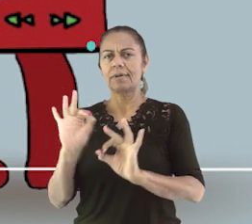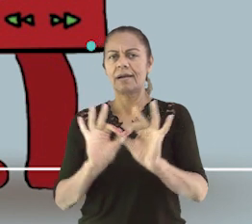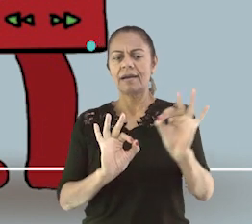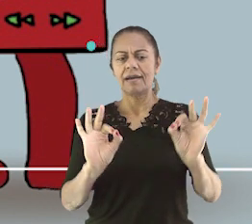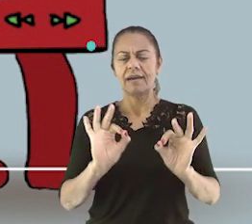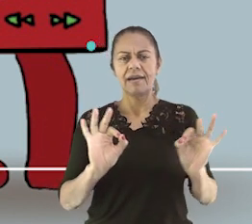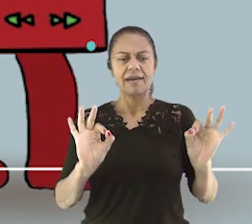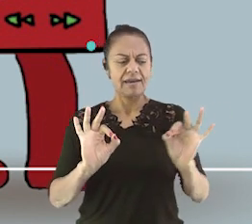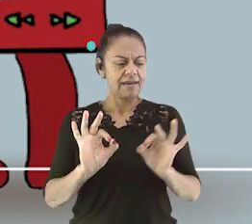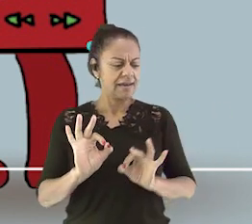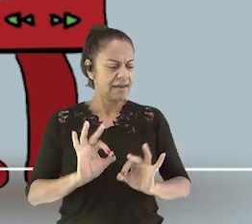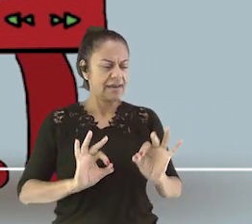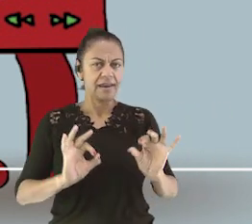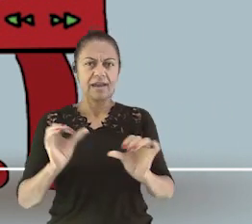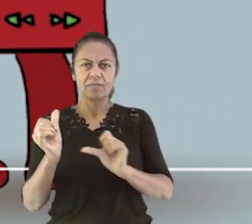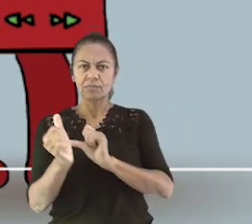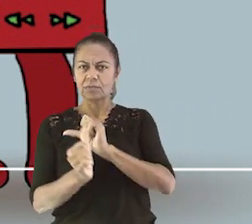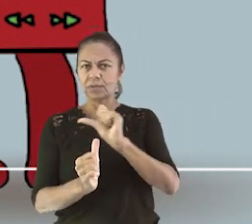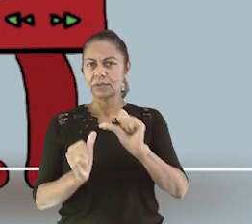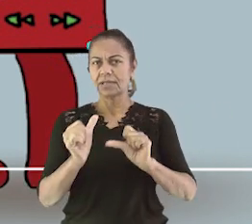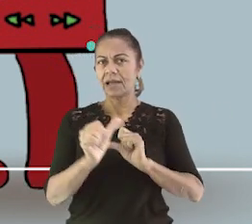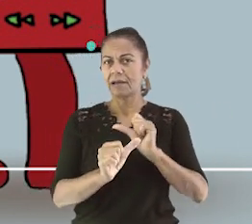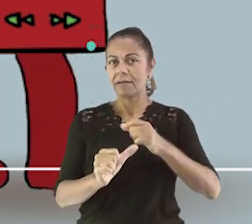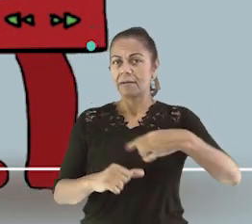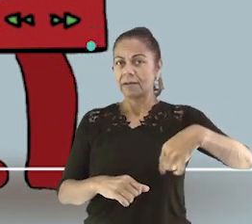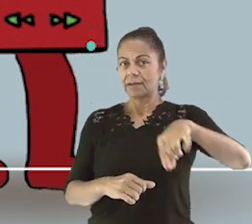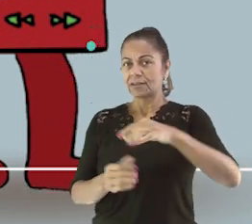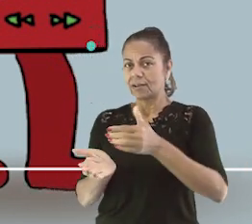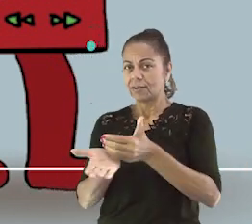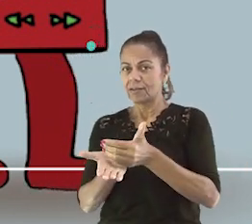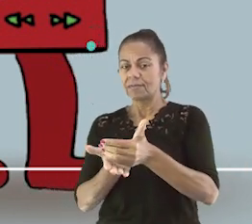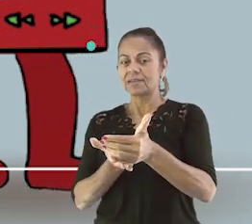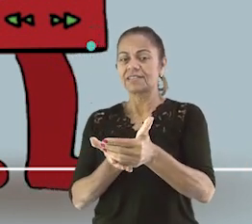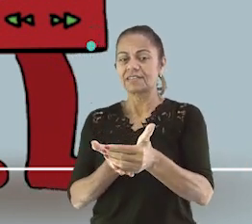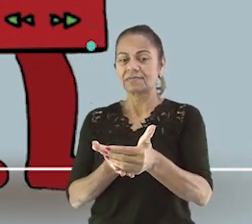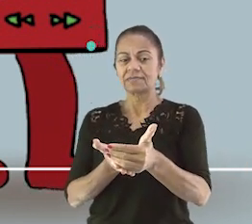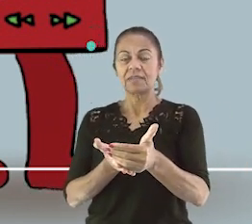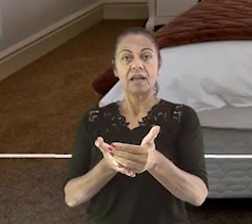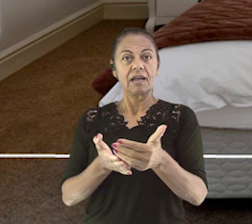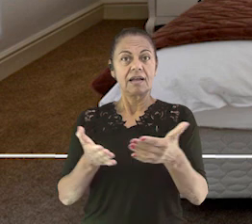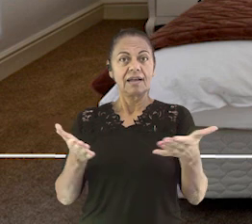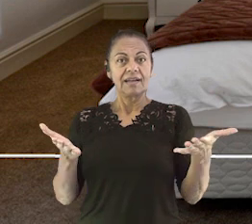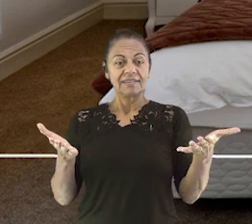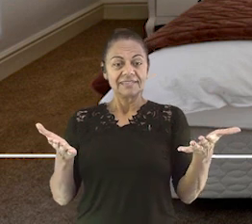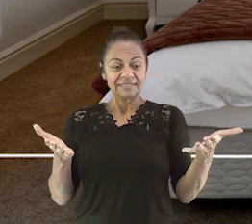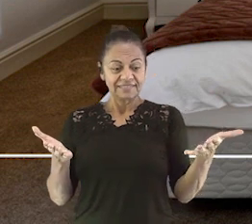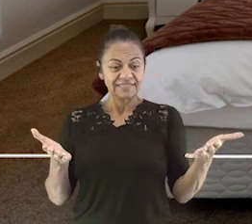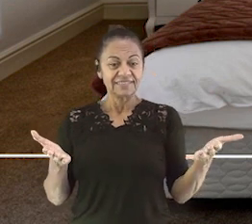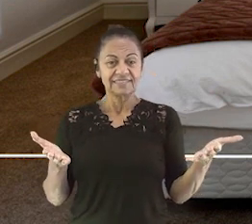para realmente começarmos o nosso programa.